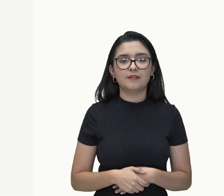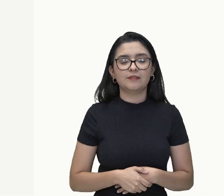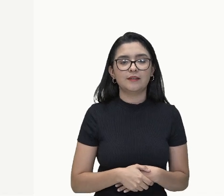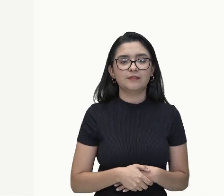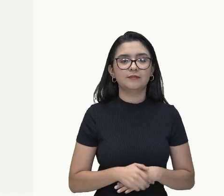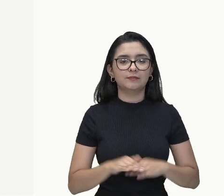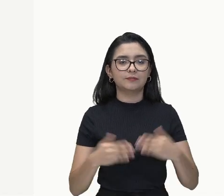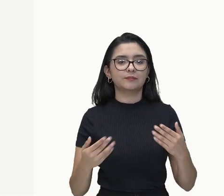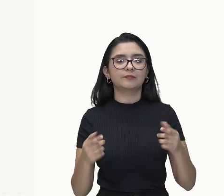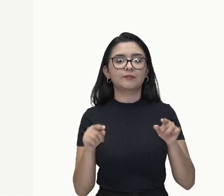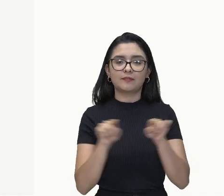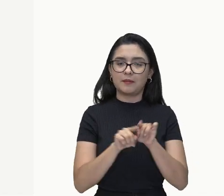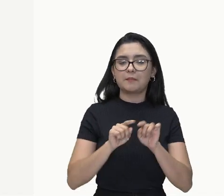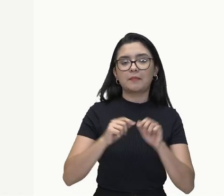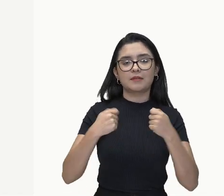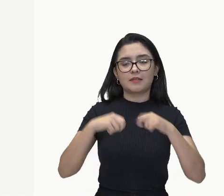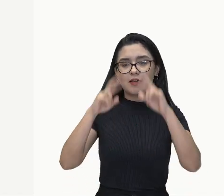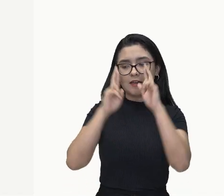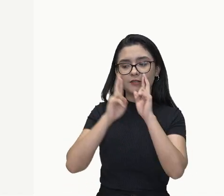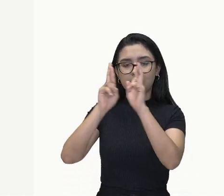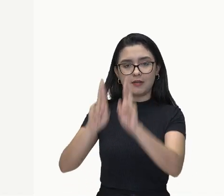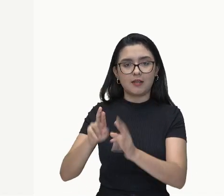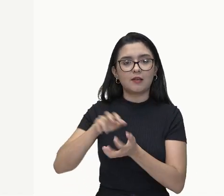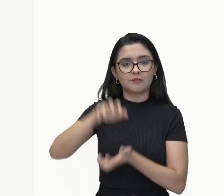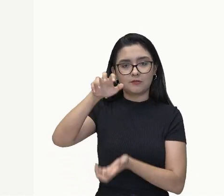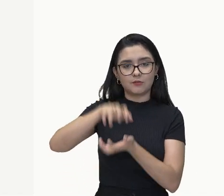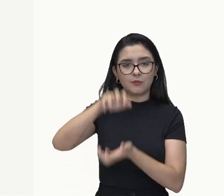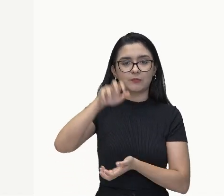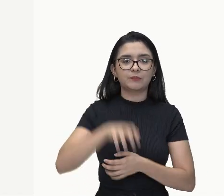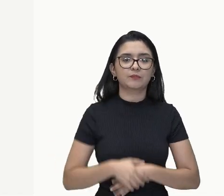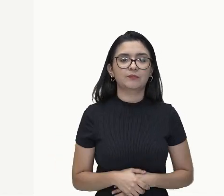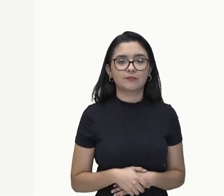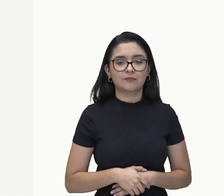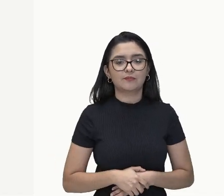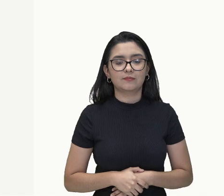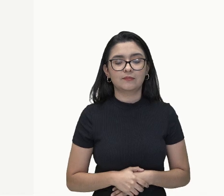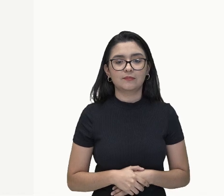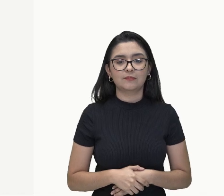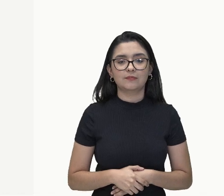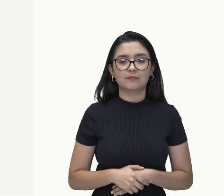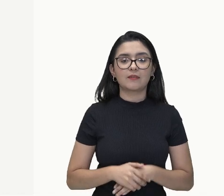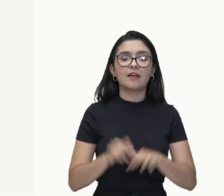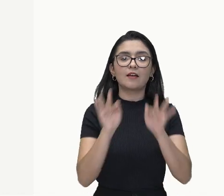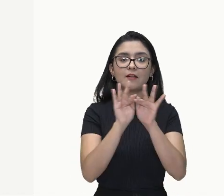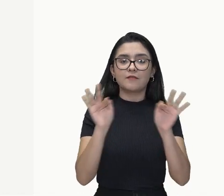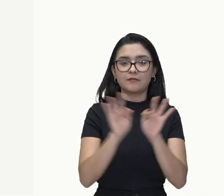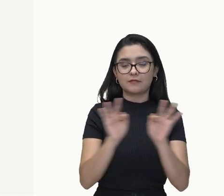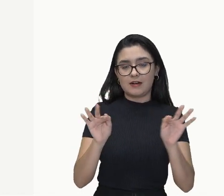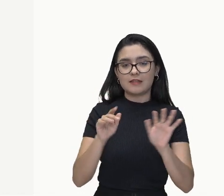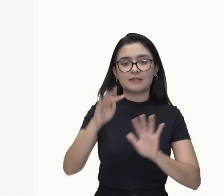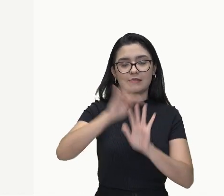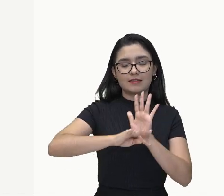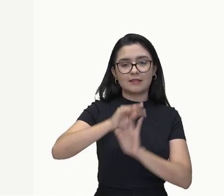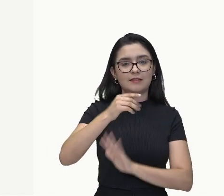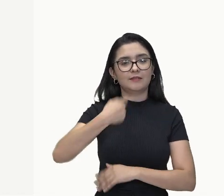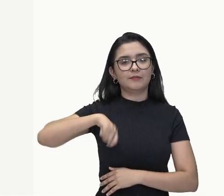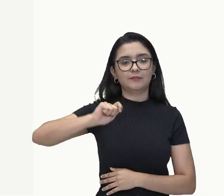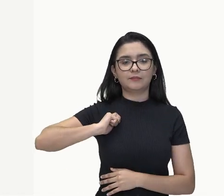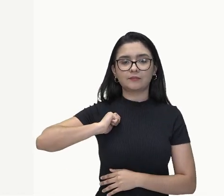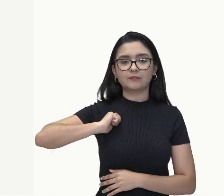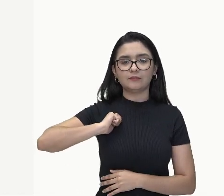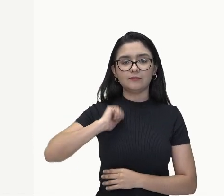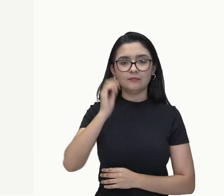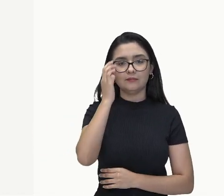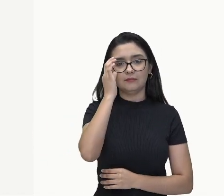A terceira idade. Vamos à frase. Uma tia minha escrevia as cartas à mano